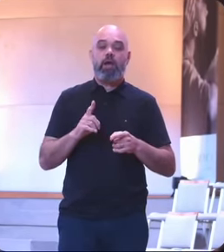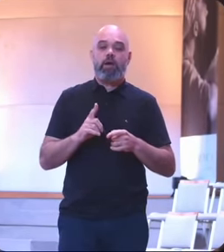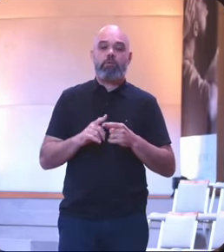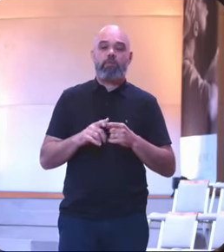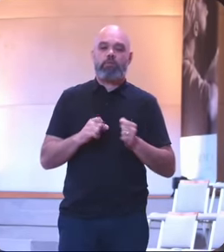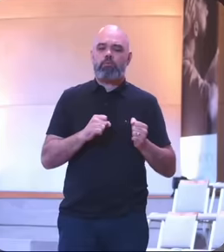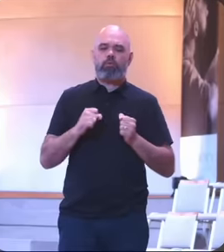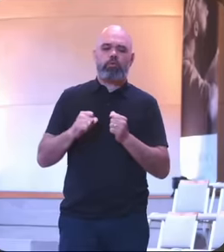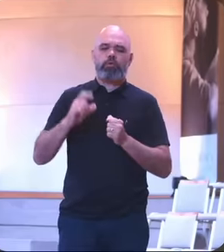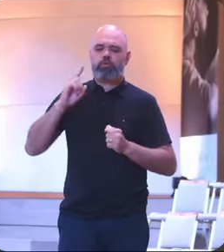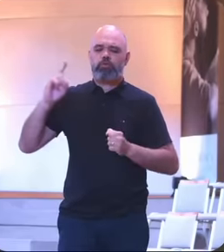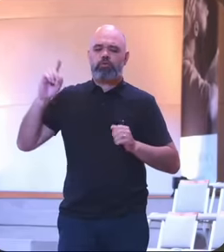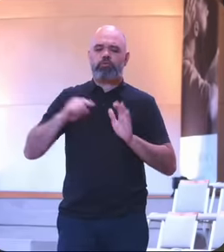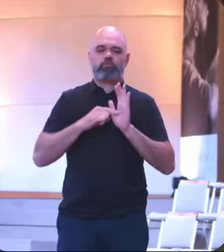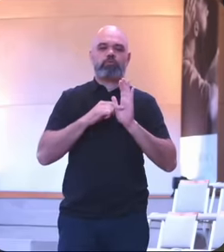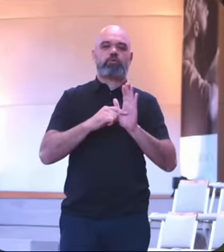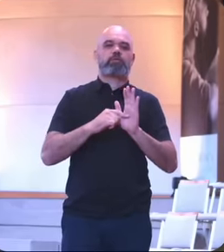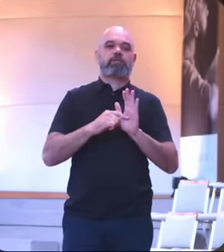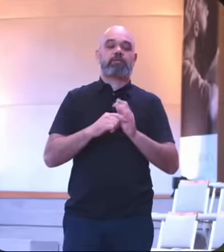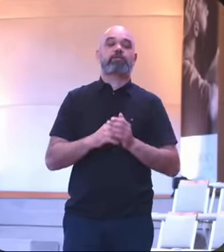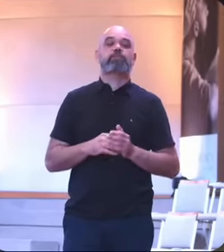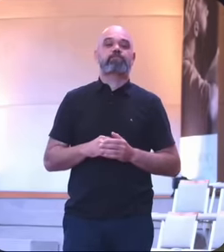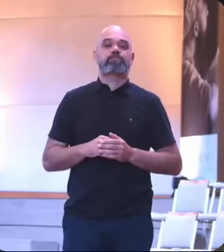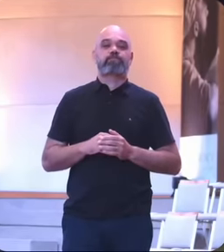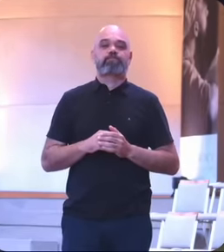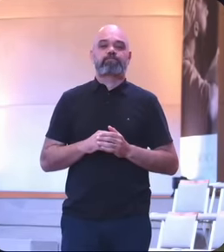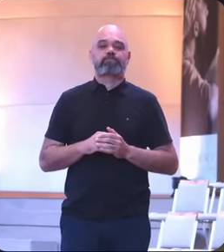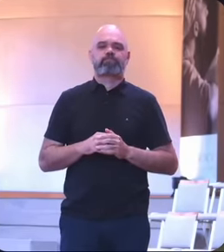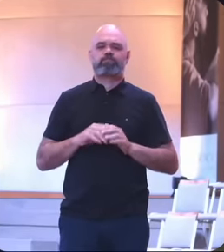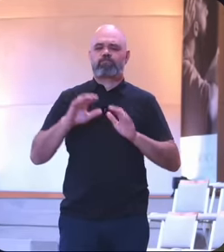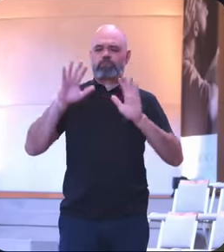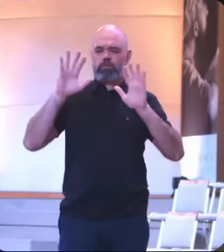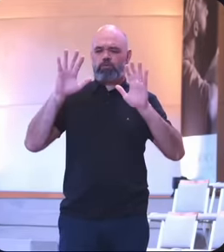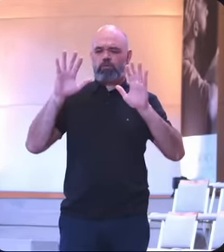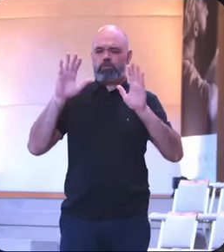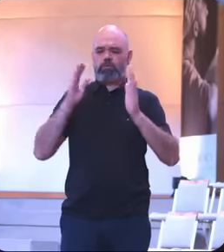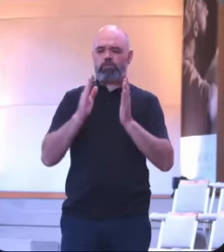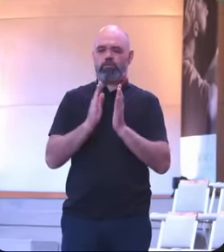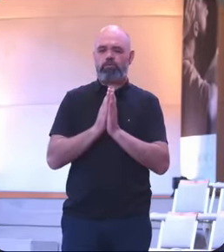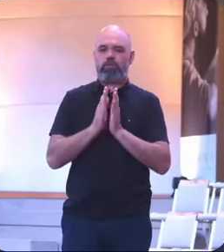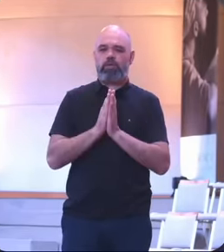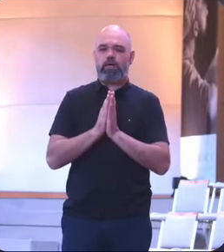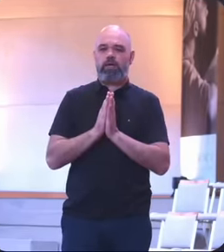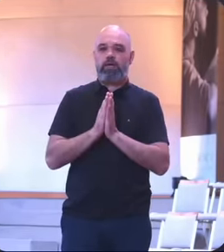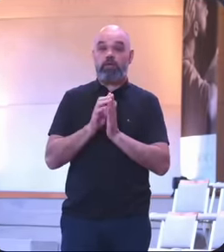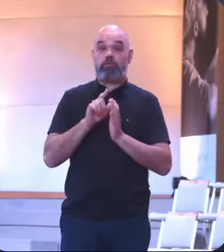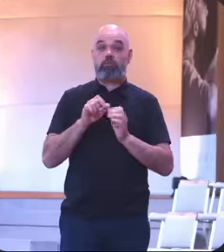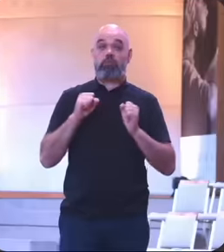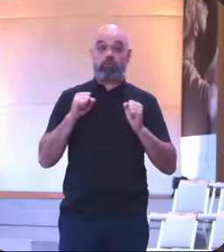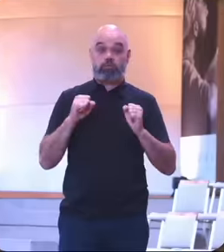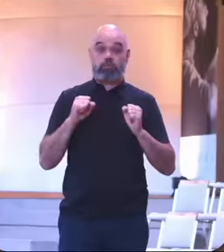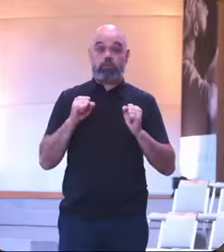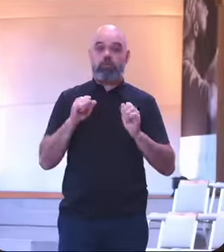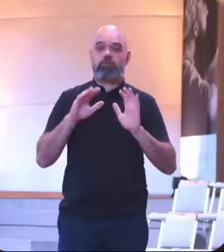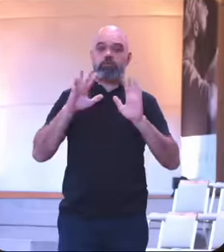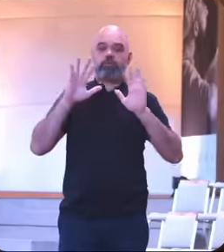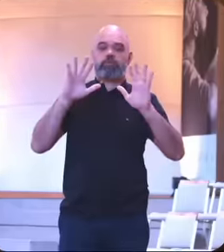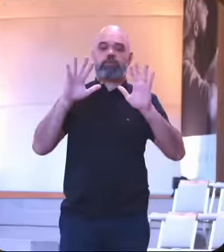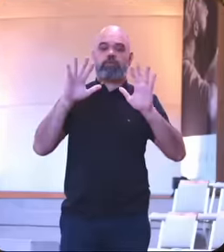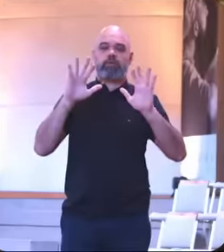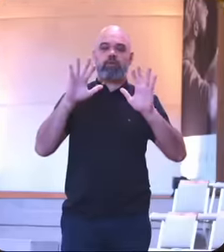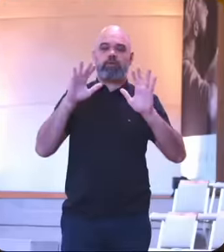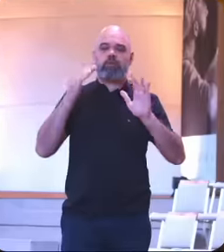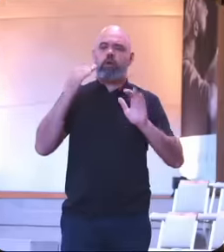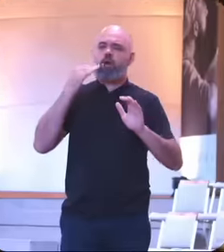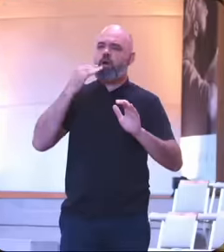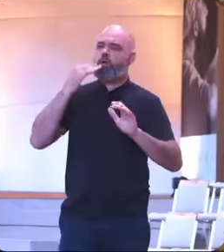você, venha. Vamos orar juntos agora. Estende a tua mão para cá, lembra que você pode estender. E a gente vai